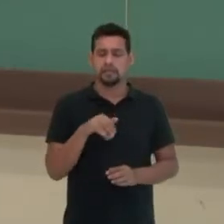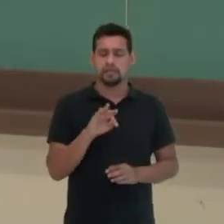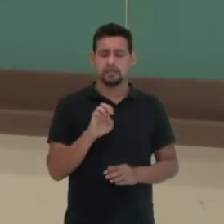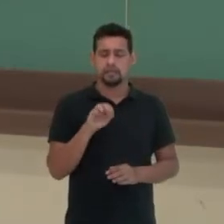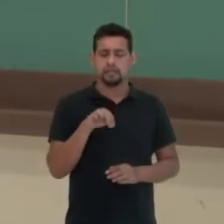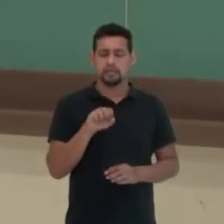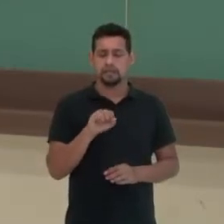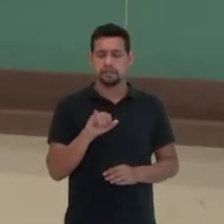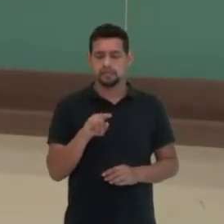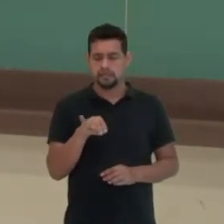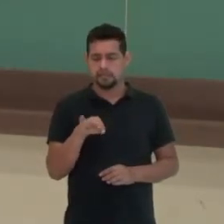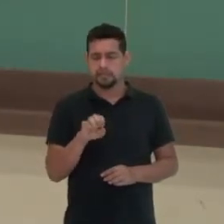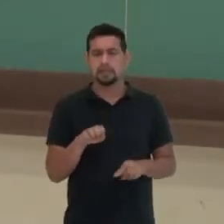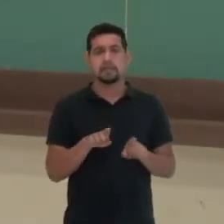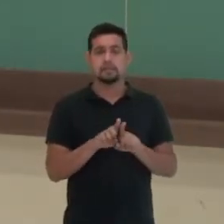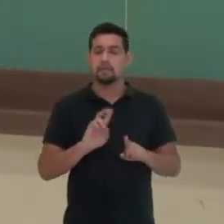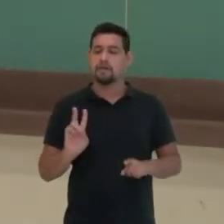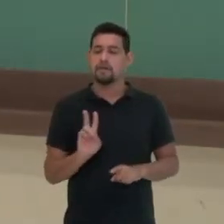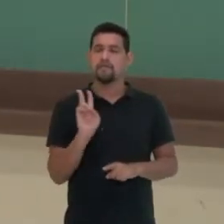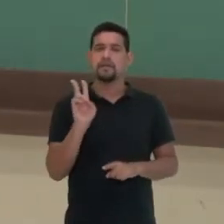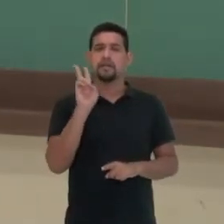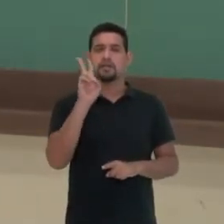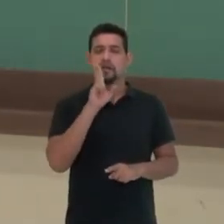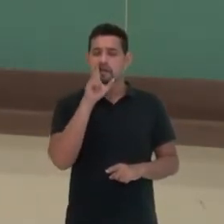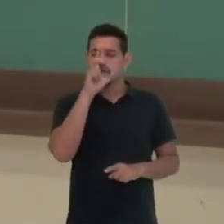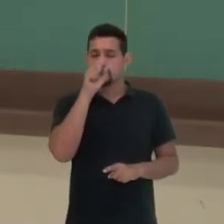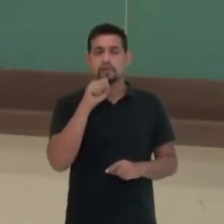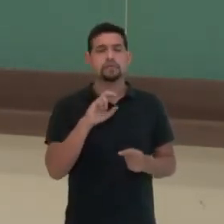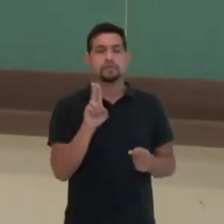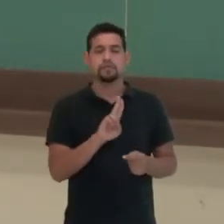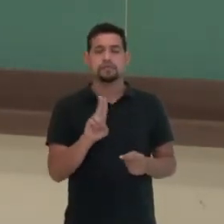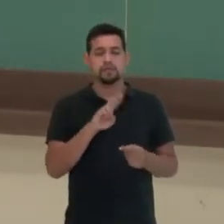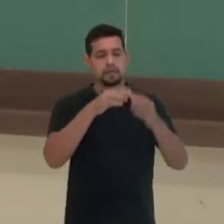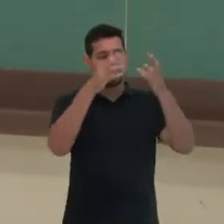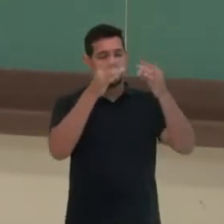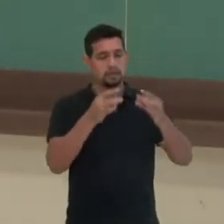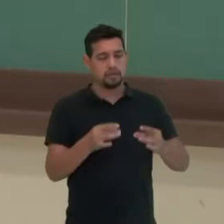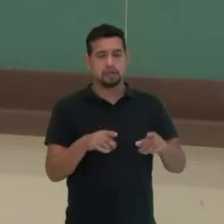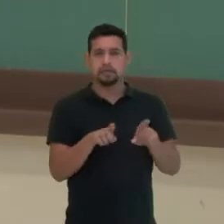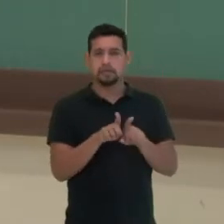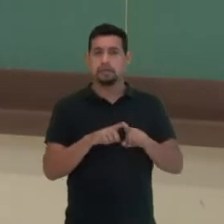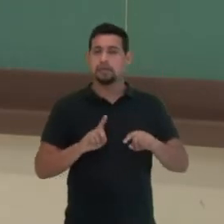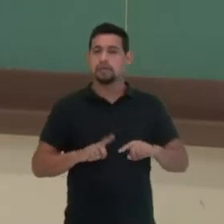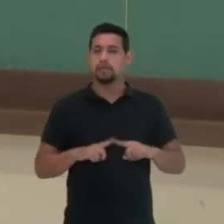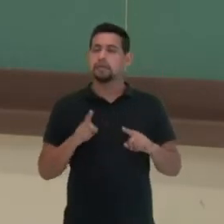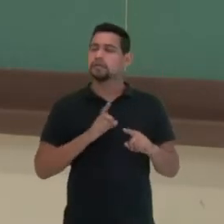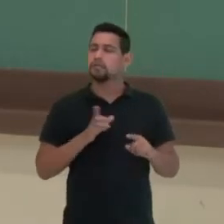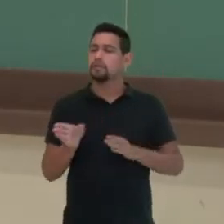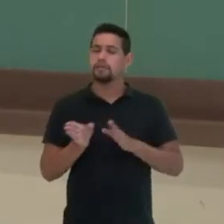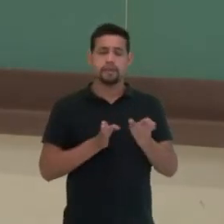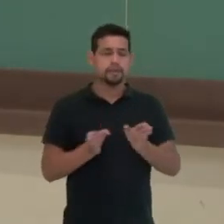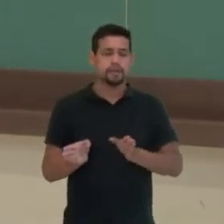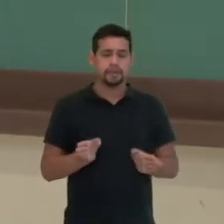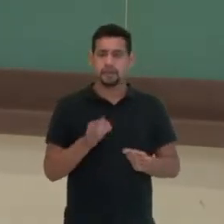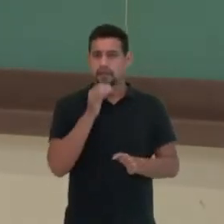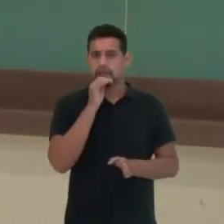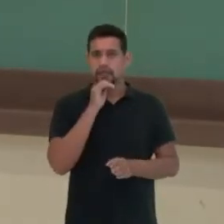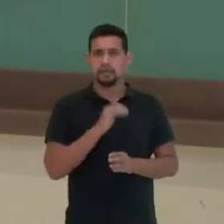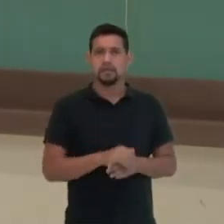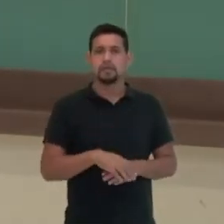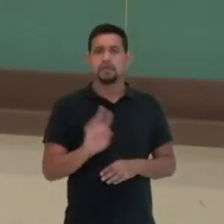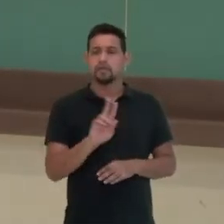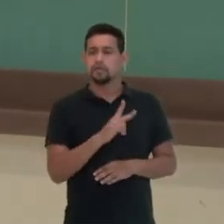valor, né, da força aplicada naquele determinado objeto. A direção.